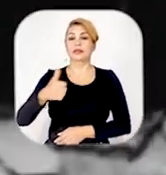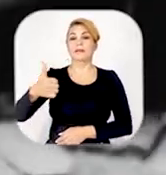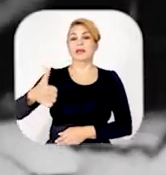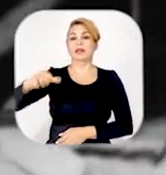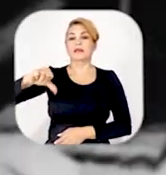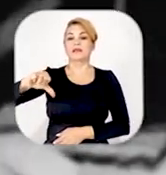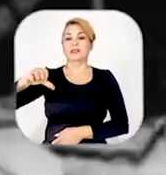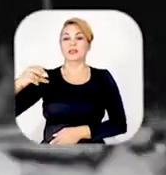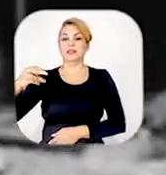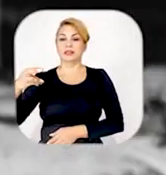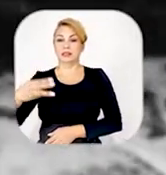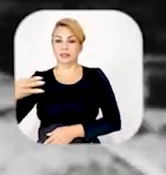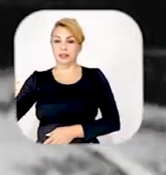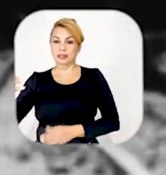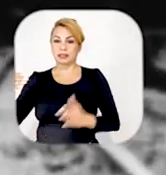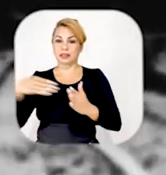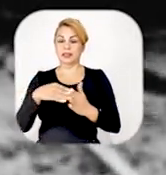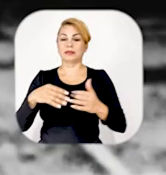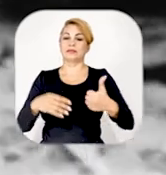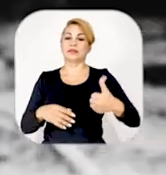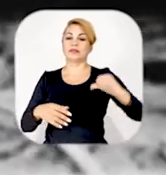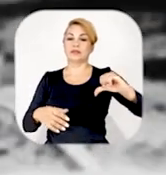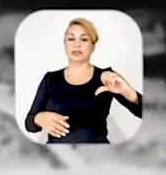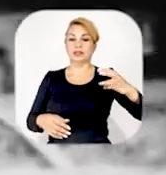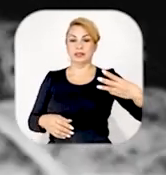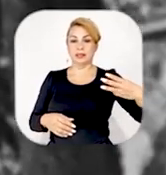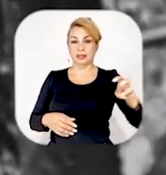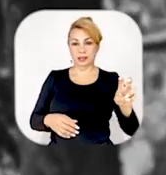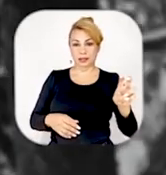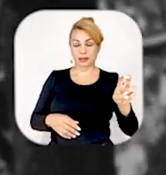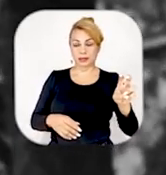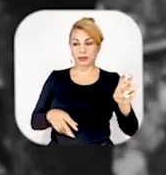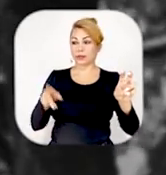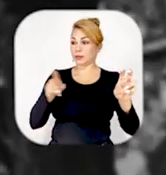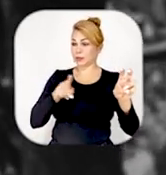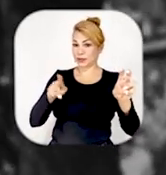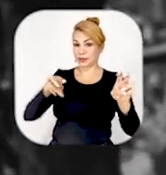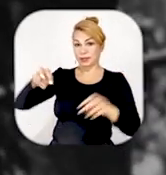1933 a 1935, Marta Nascimento,